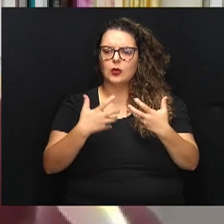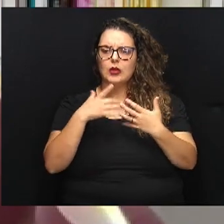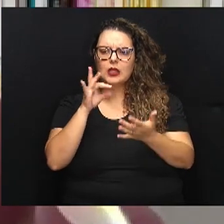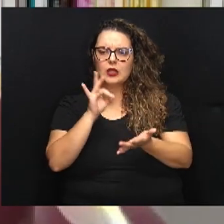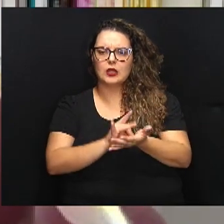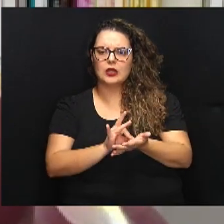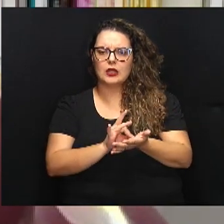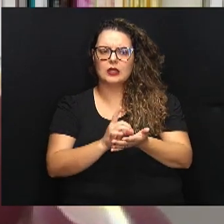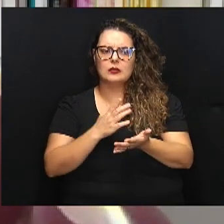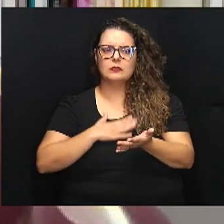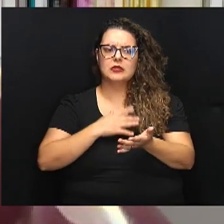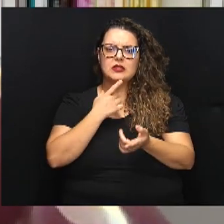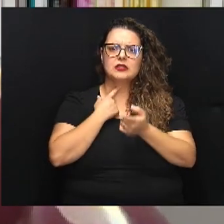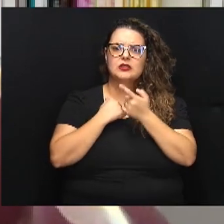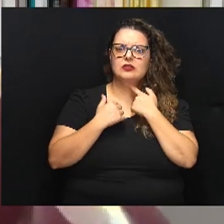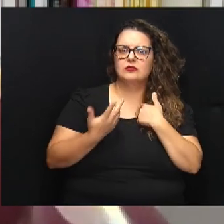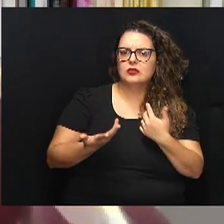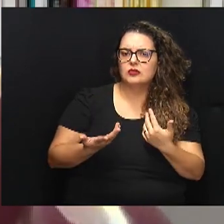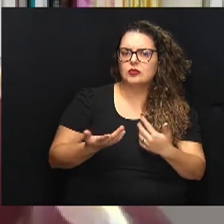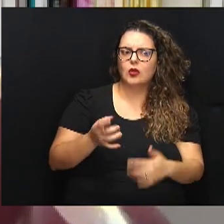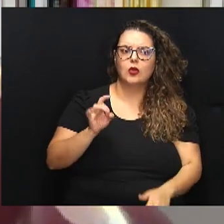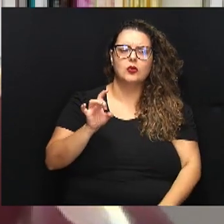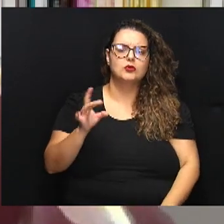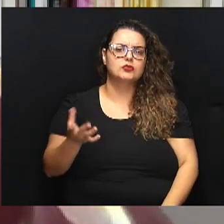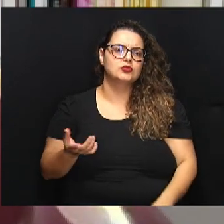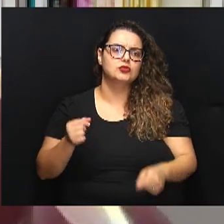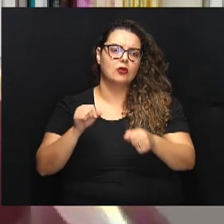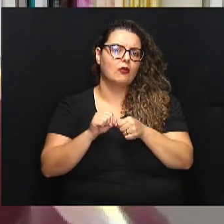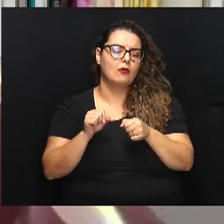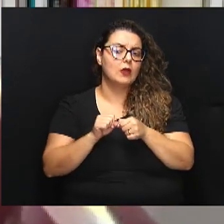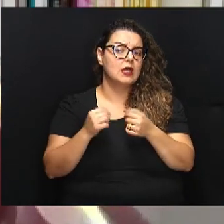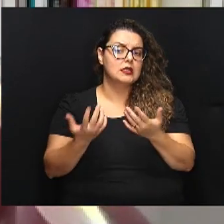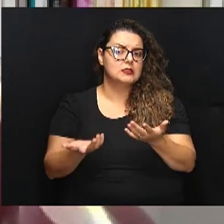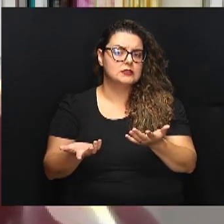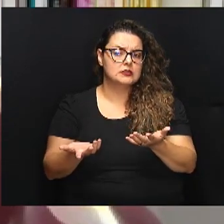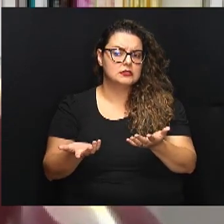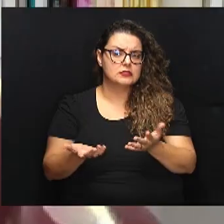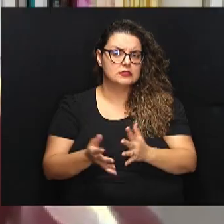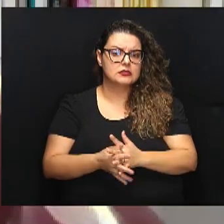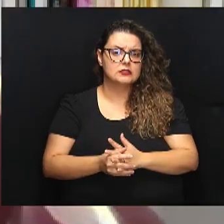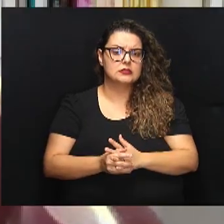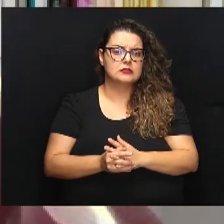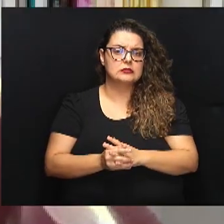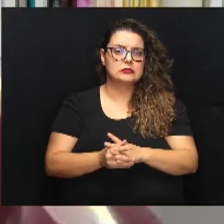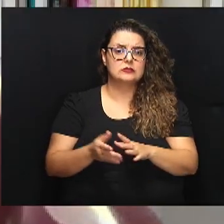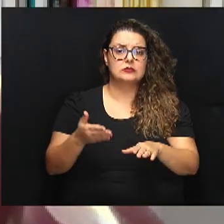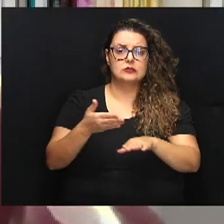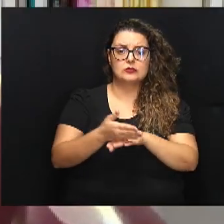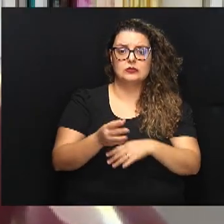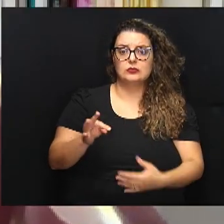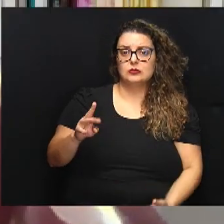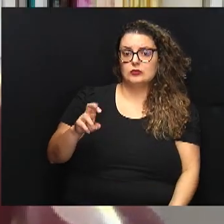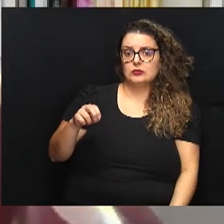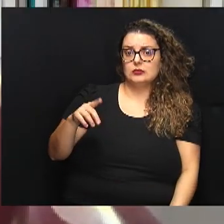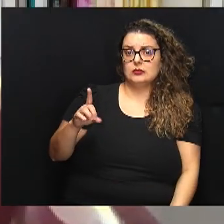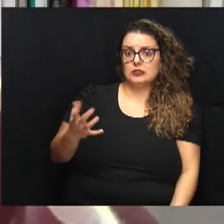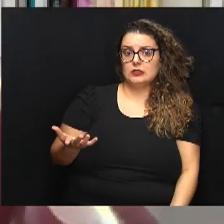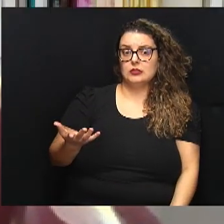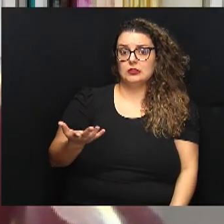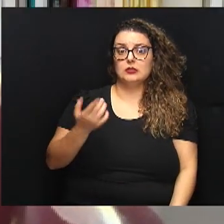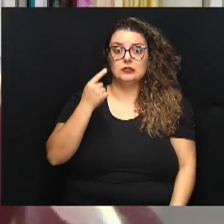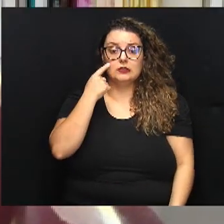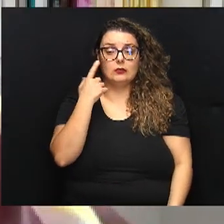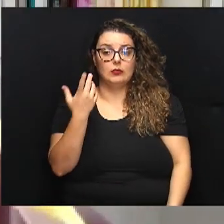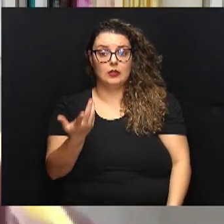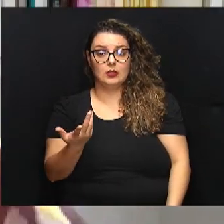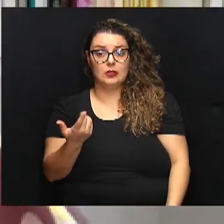dá vontade? Ou estou somente fazendo isso para entrar no trend? Então,